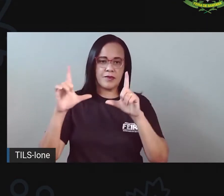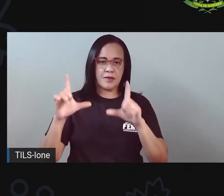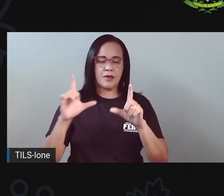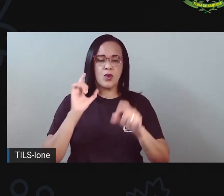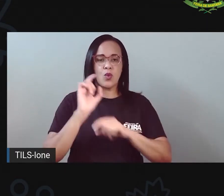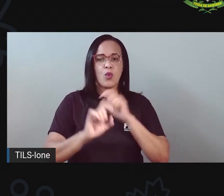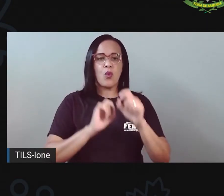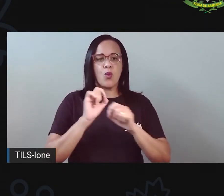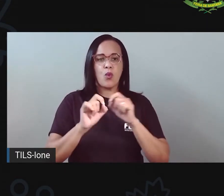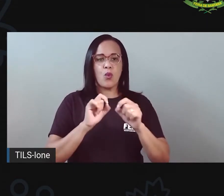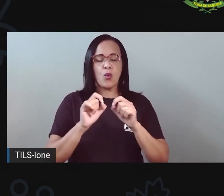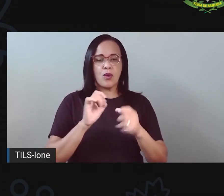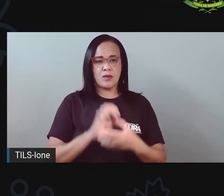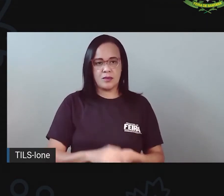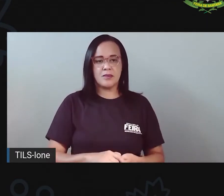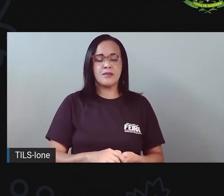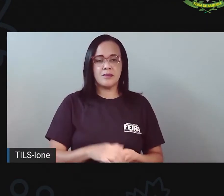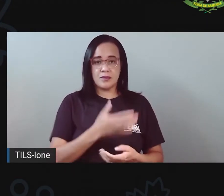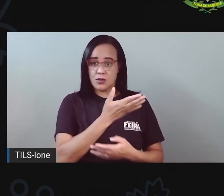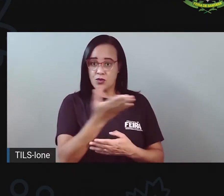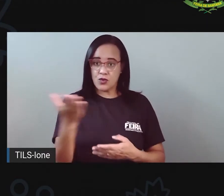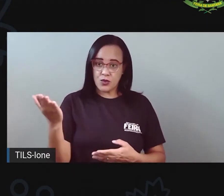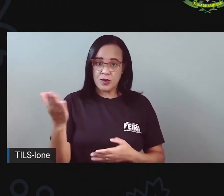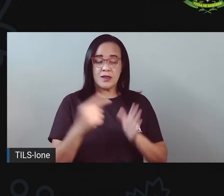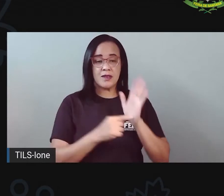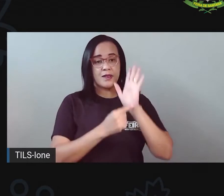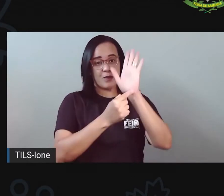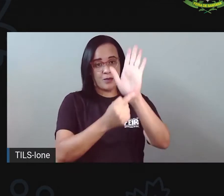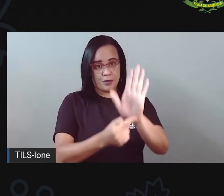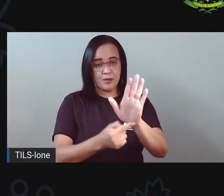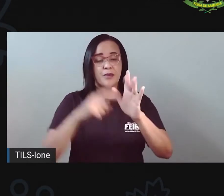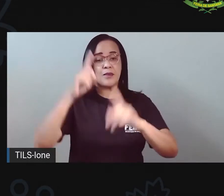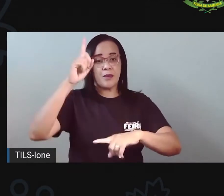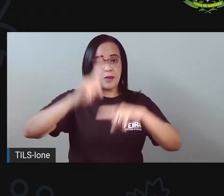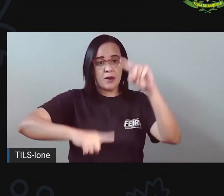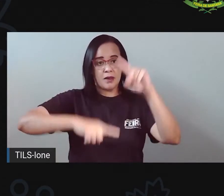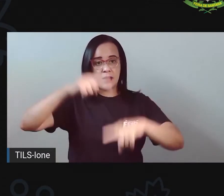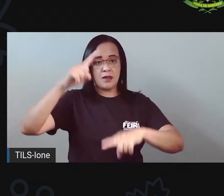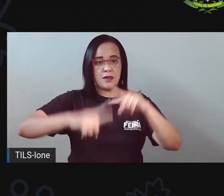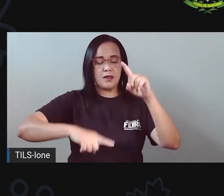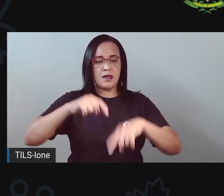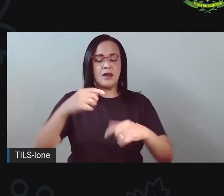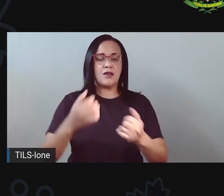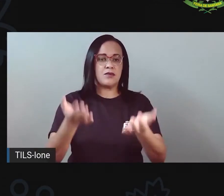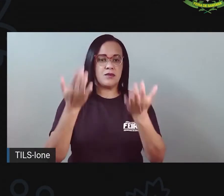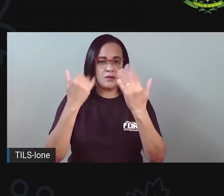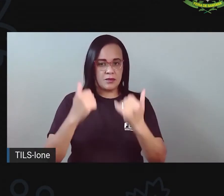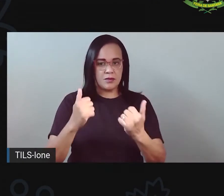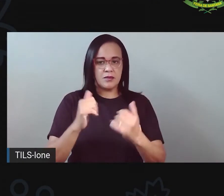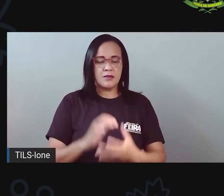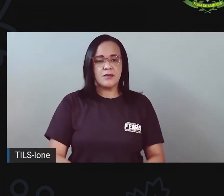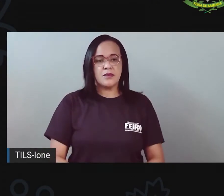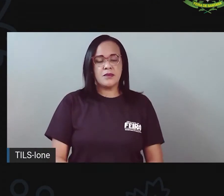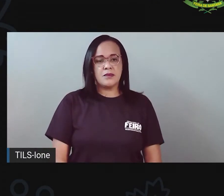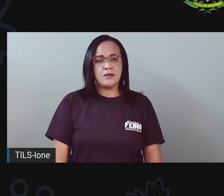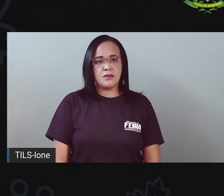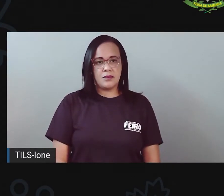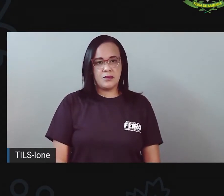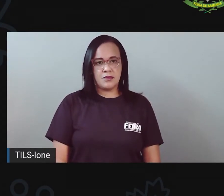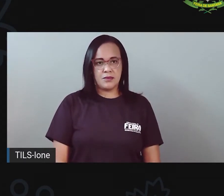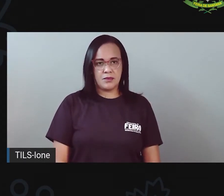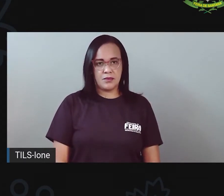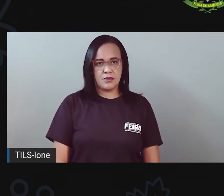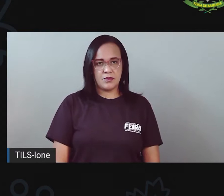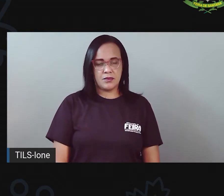o slide, nosso material aqui, né? Vamos lá. Deixa eu aparecer aqui para nós, nossos